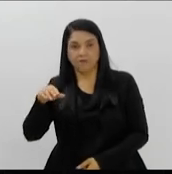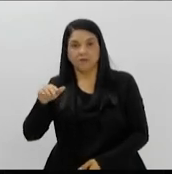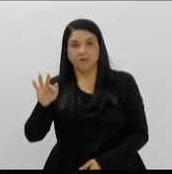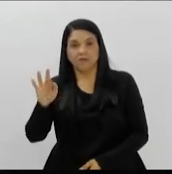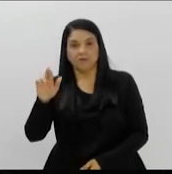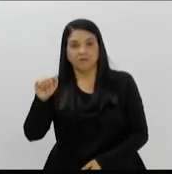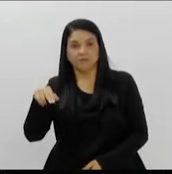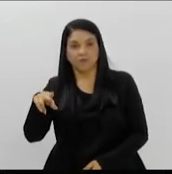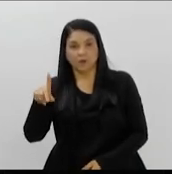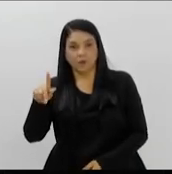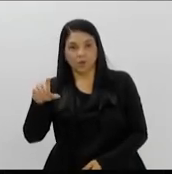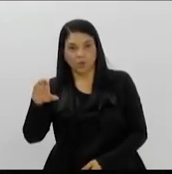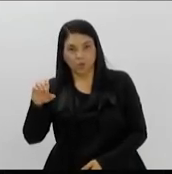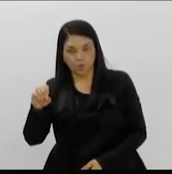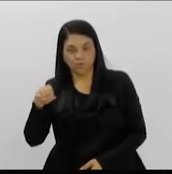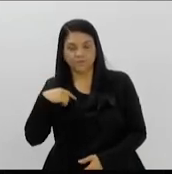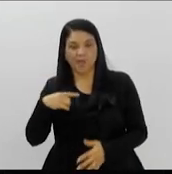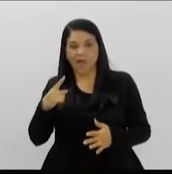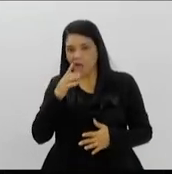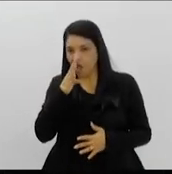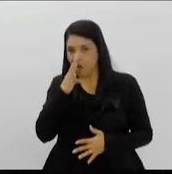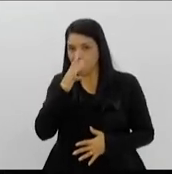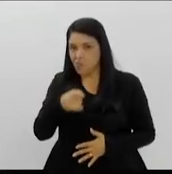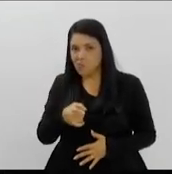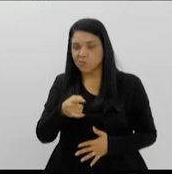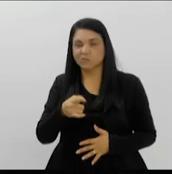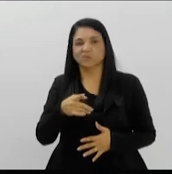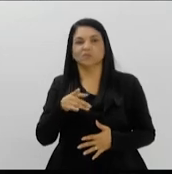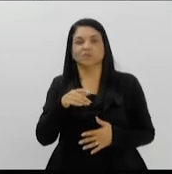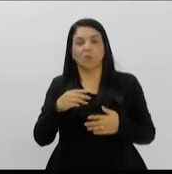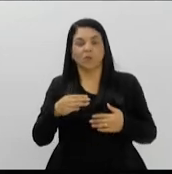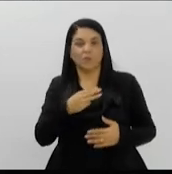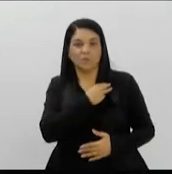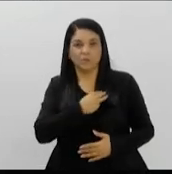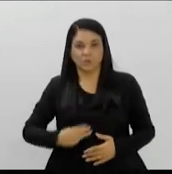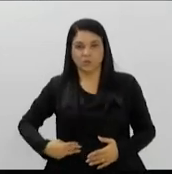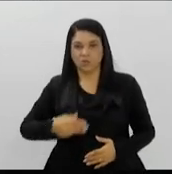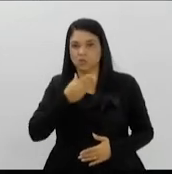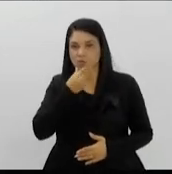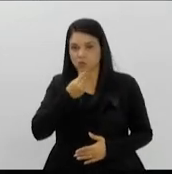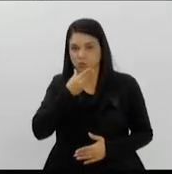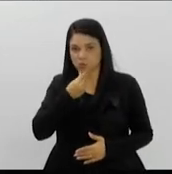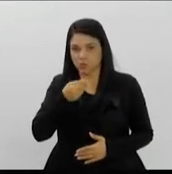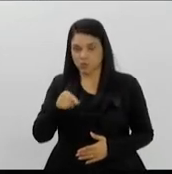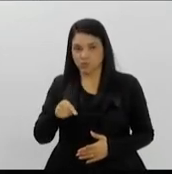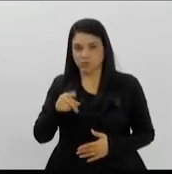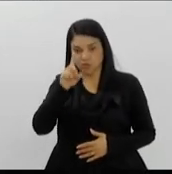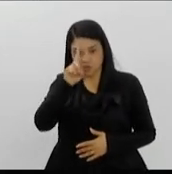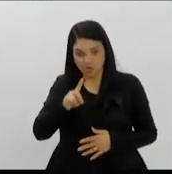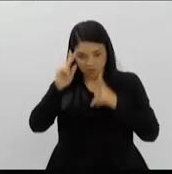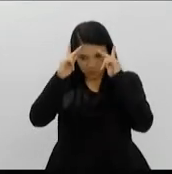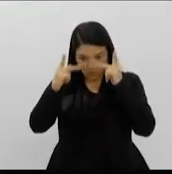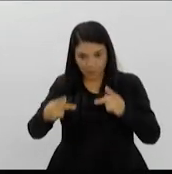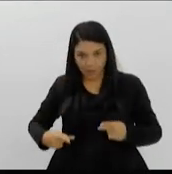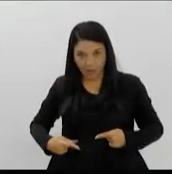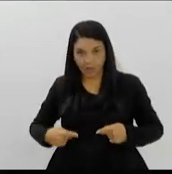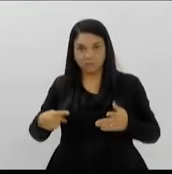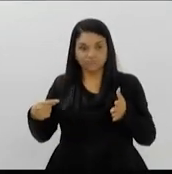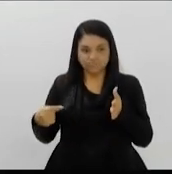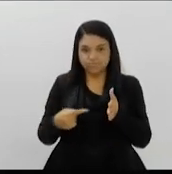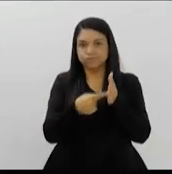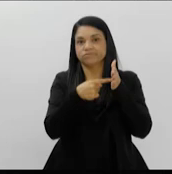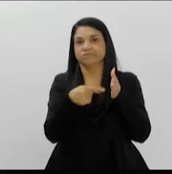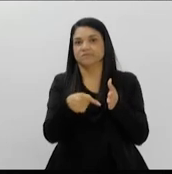Acusam o ministro da Igualdade, dos Direitos Humanos, acusam o ministro de